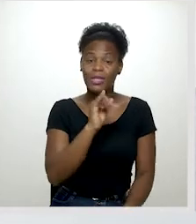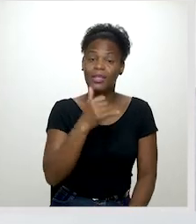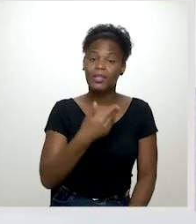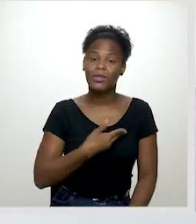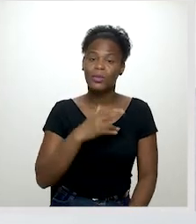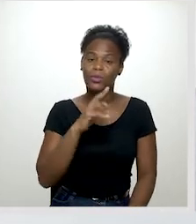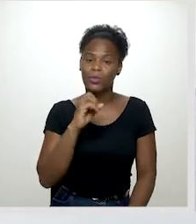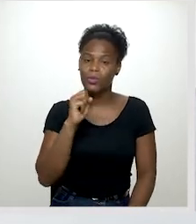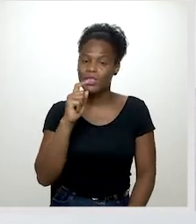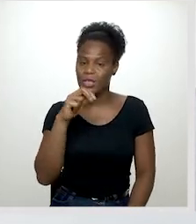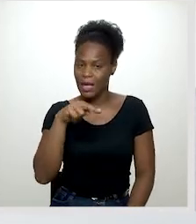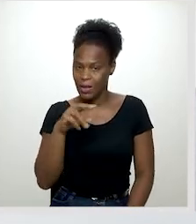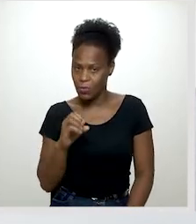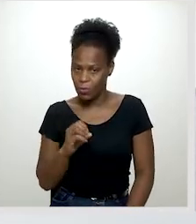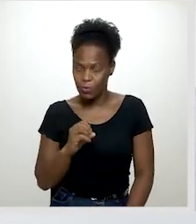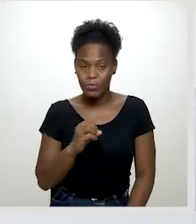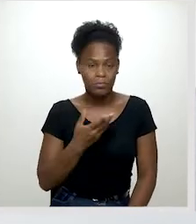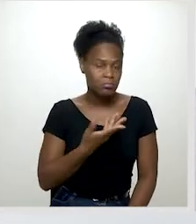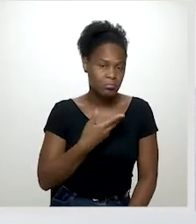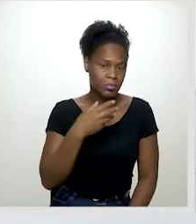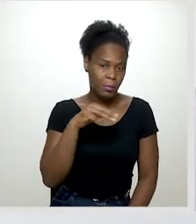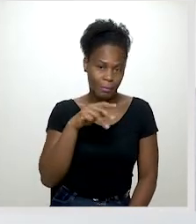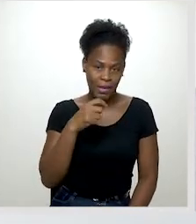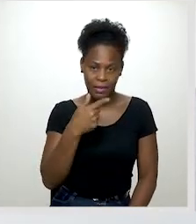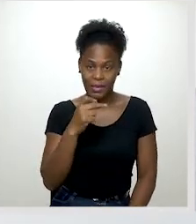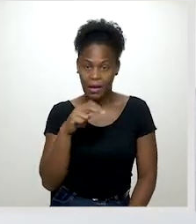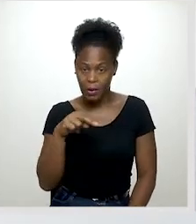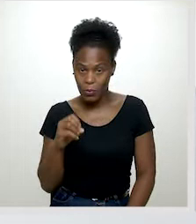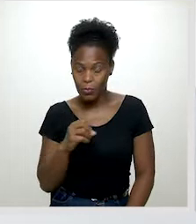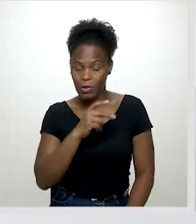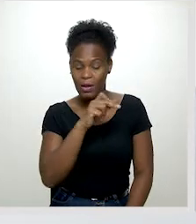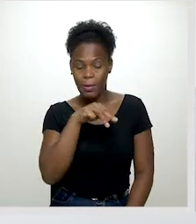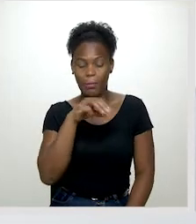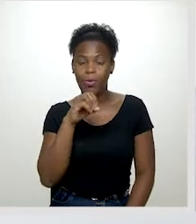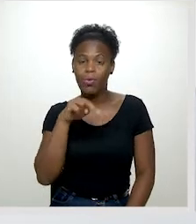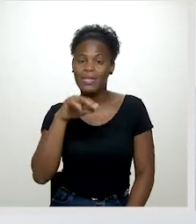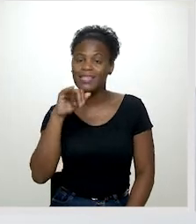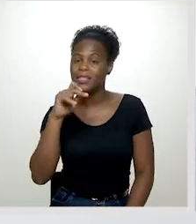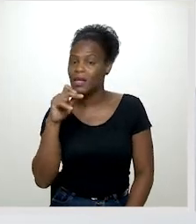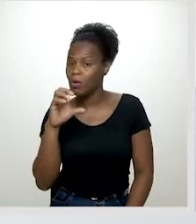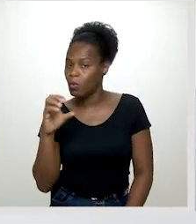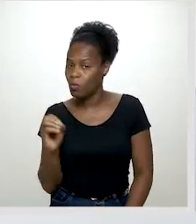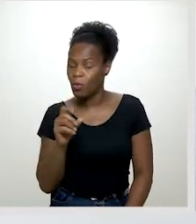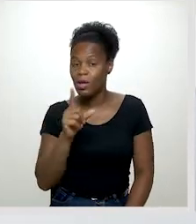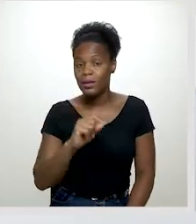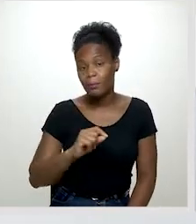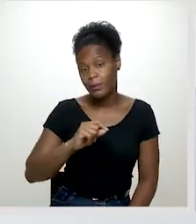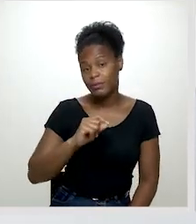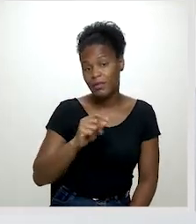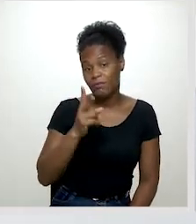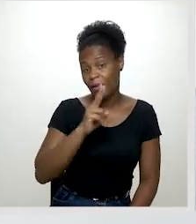o nitrogênio e vapor da água. Também estava sujeita a